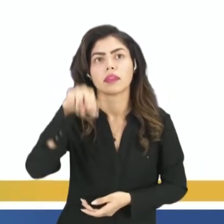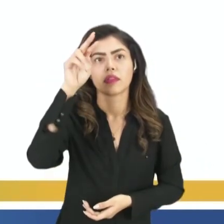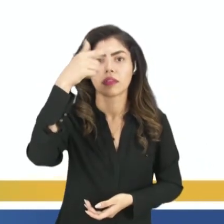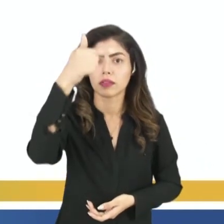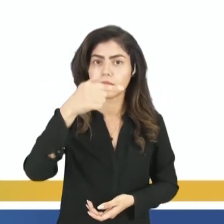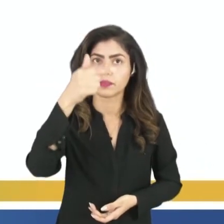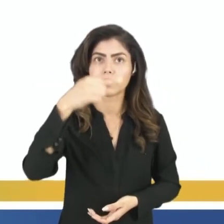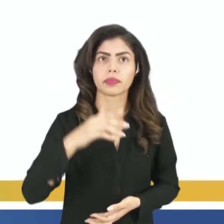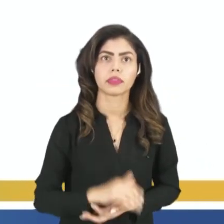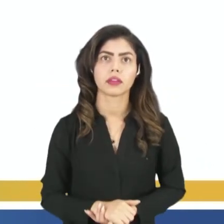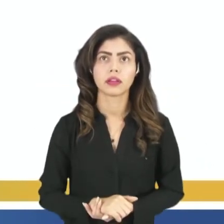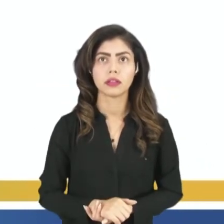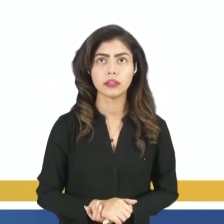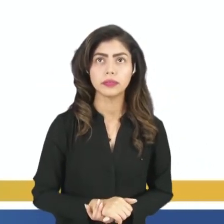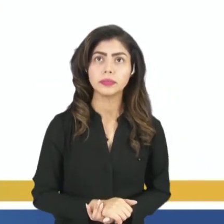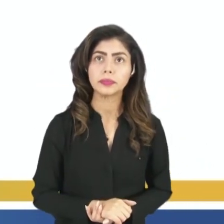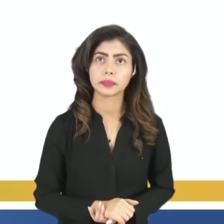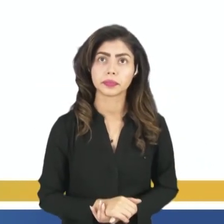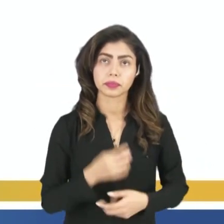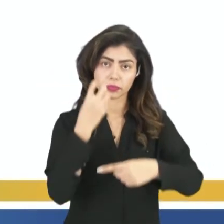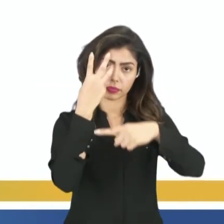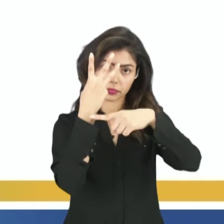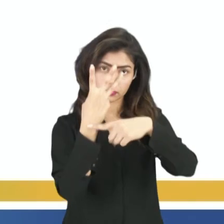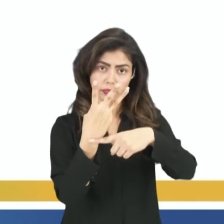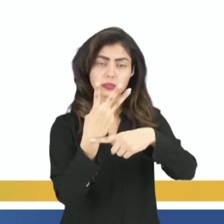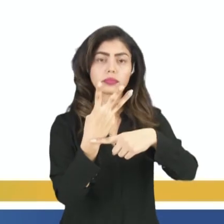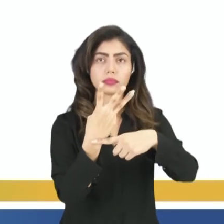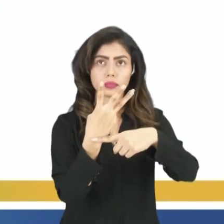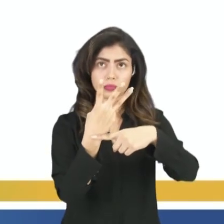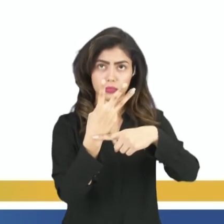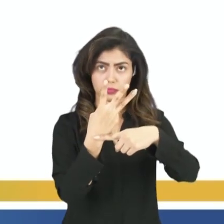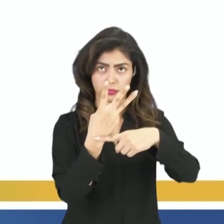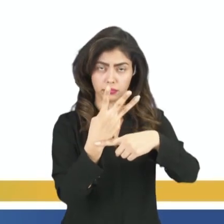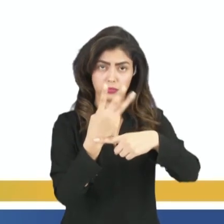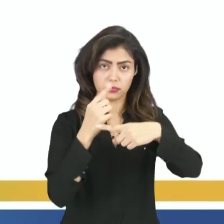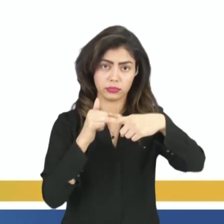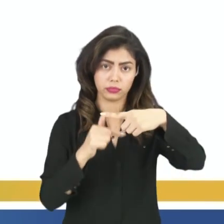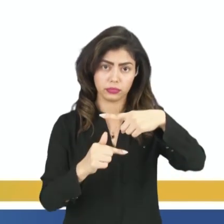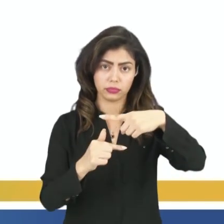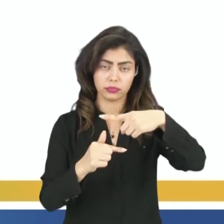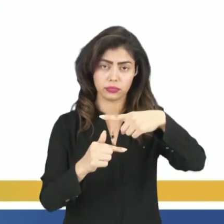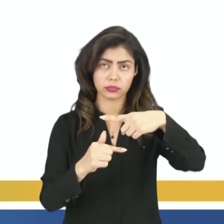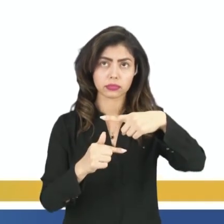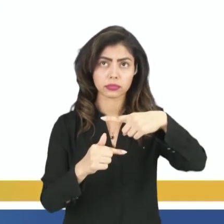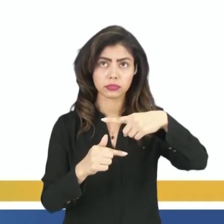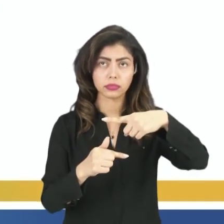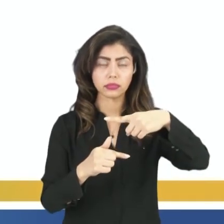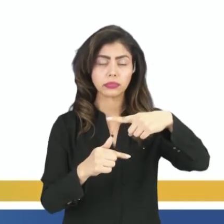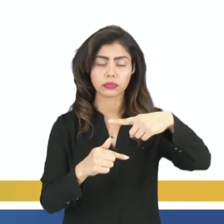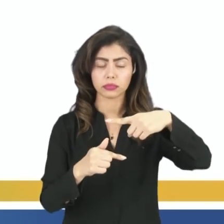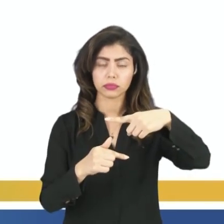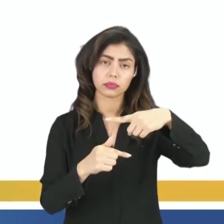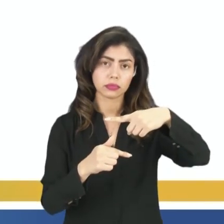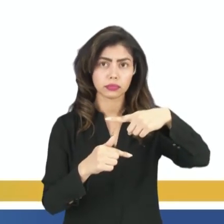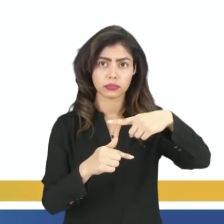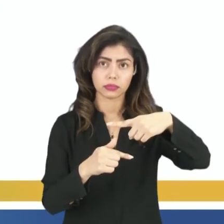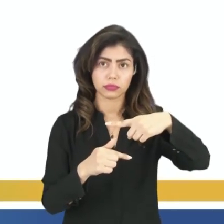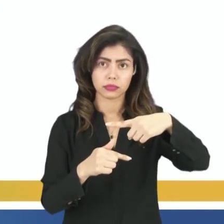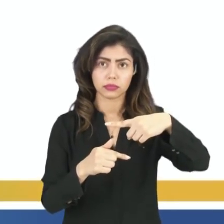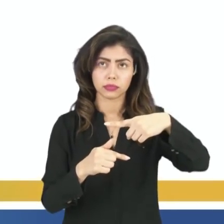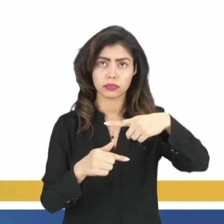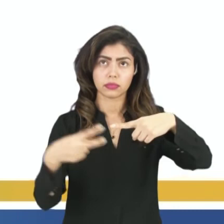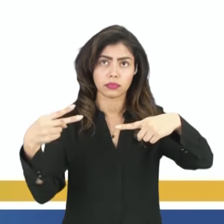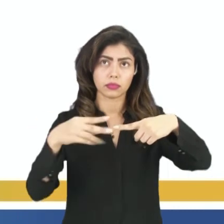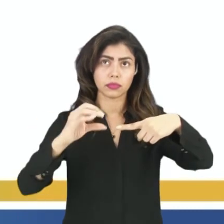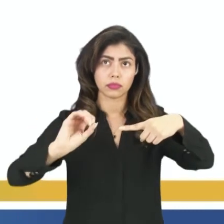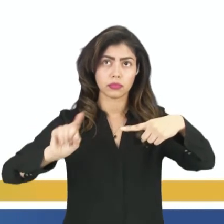são 7. Então vamos ter a representação da frequência relativa como 3 sobre 7, a razão 3 dividido para 7,